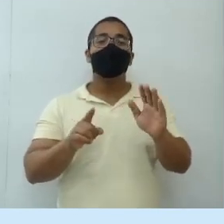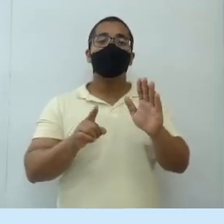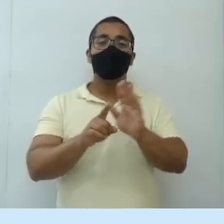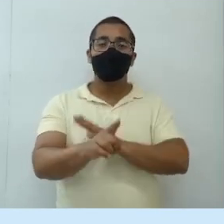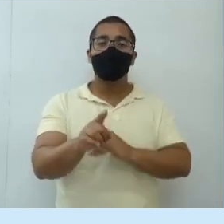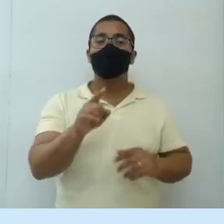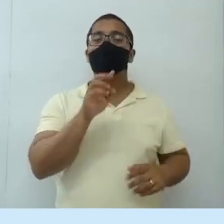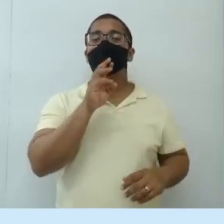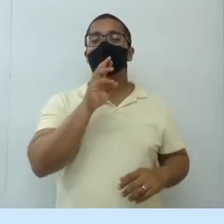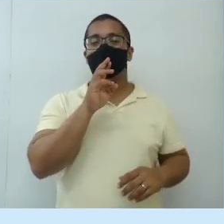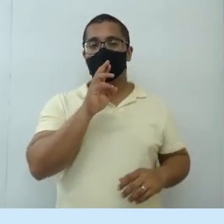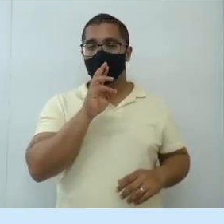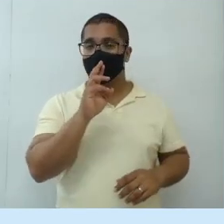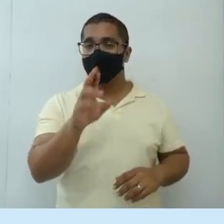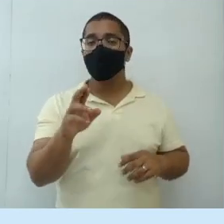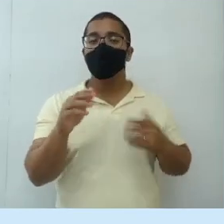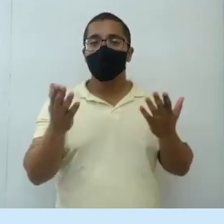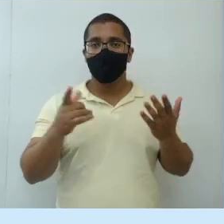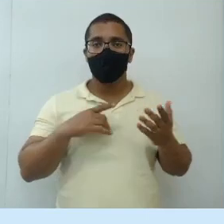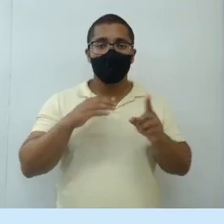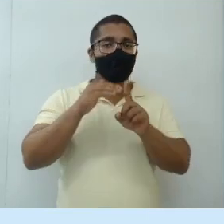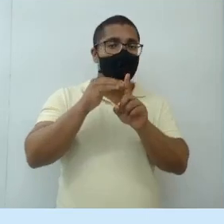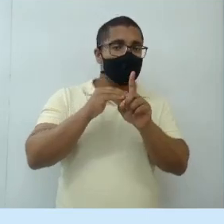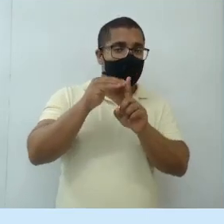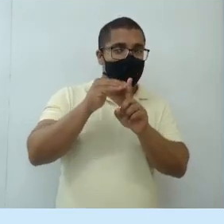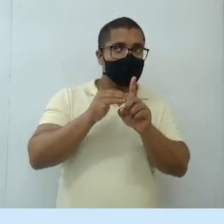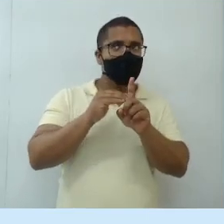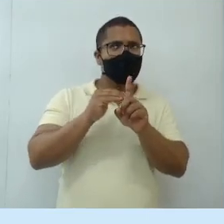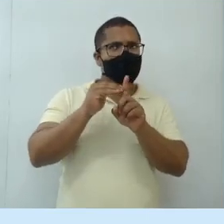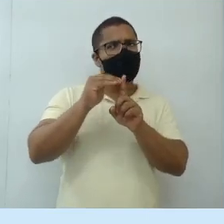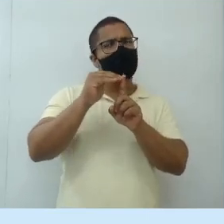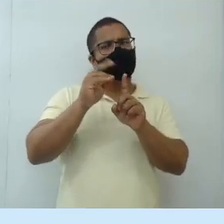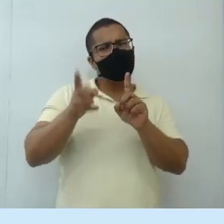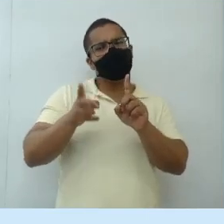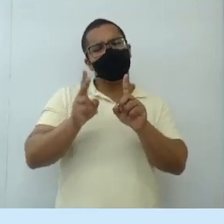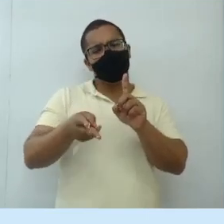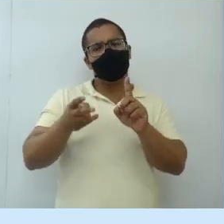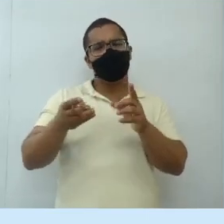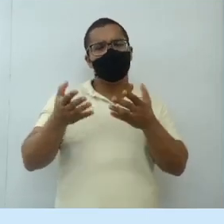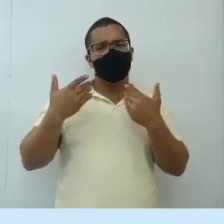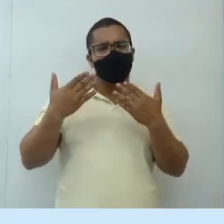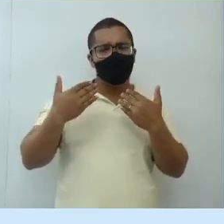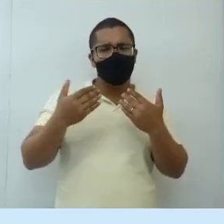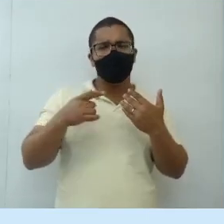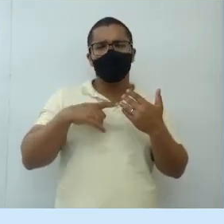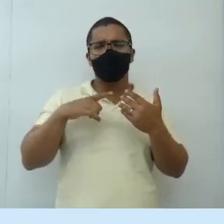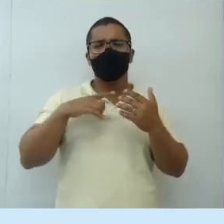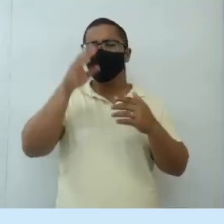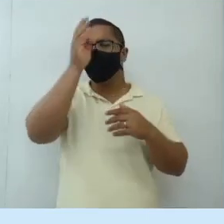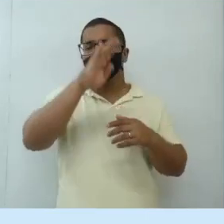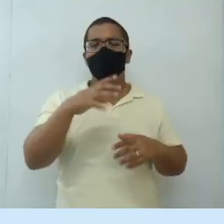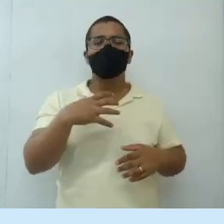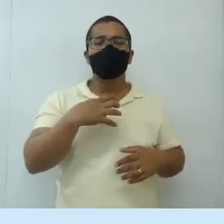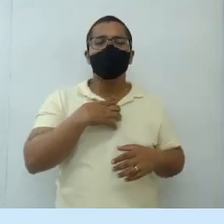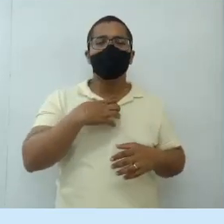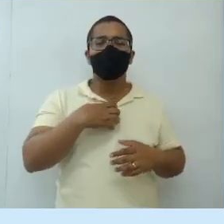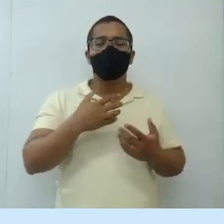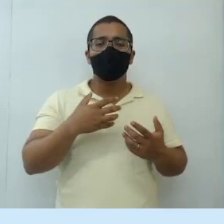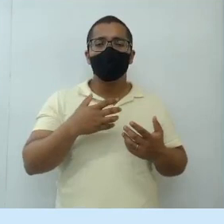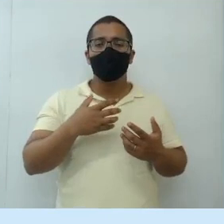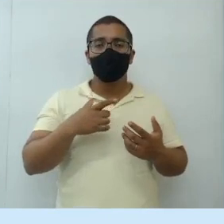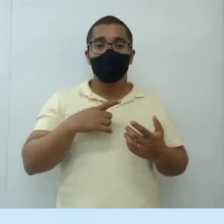a questão da pergunta temperatura média elevada durante todo o ano todo lugar do Brasil que tem esse clima